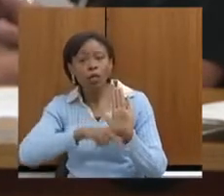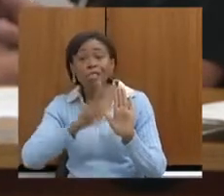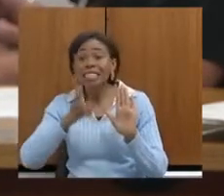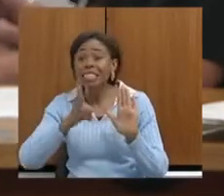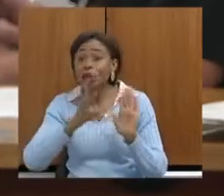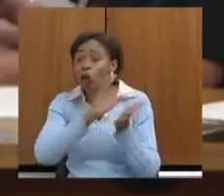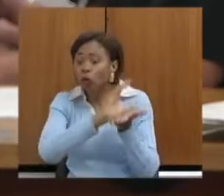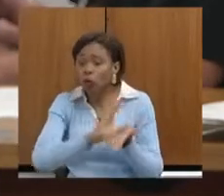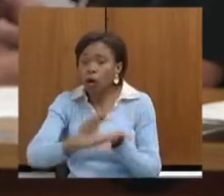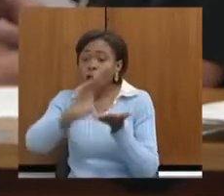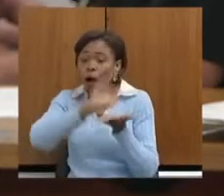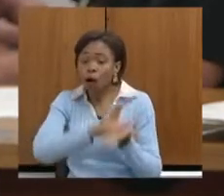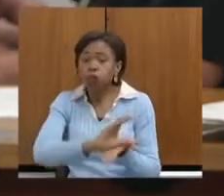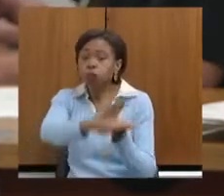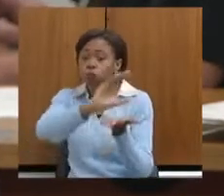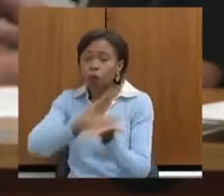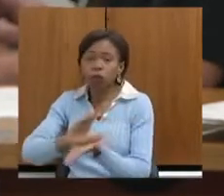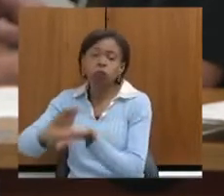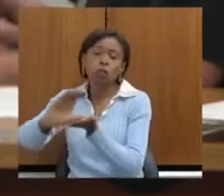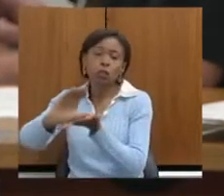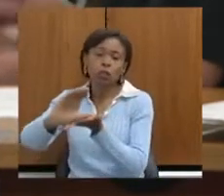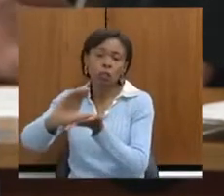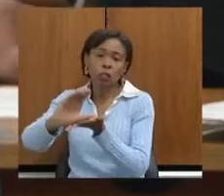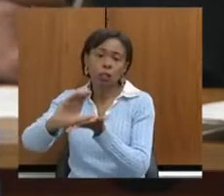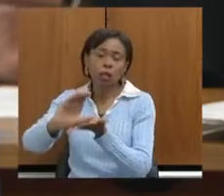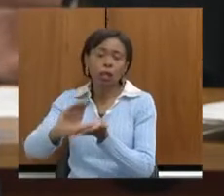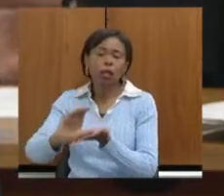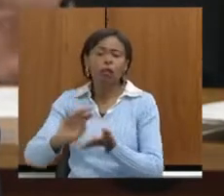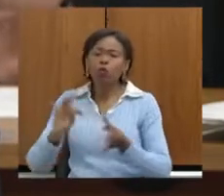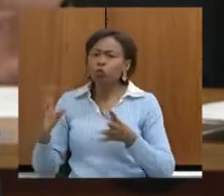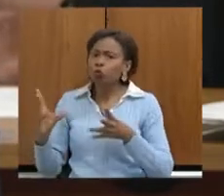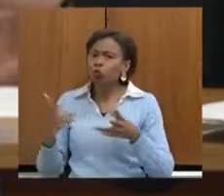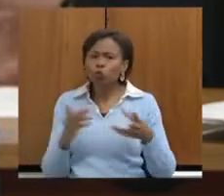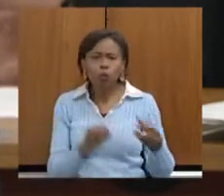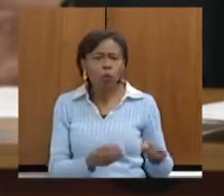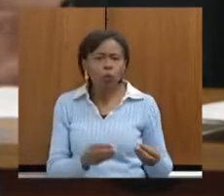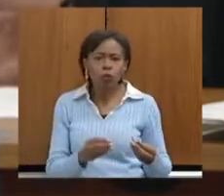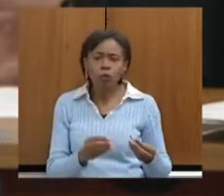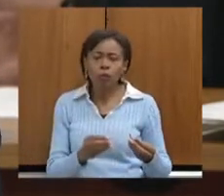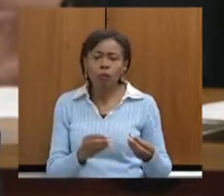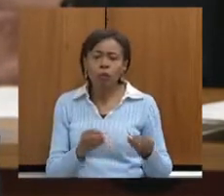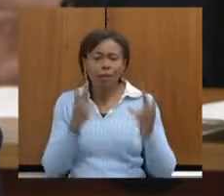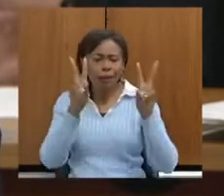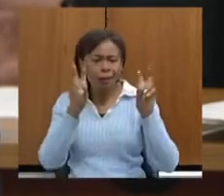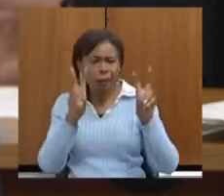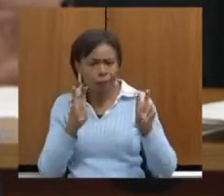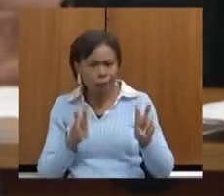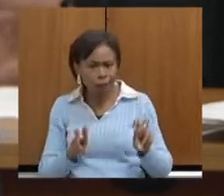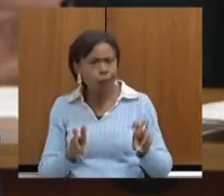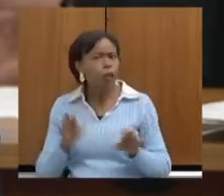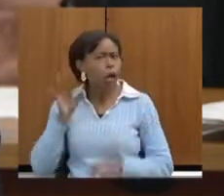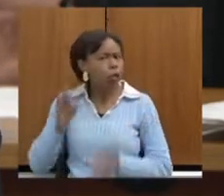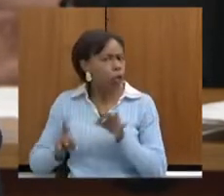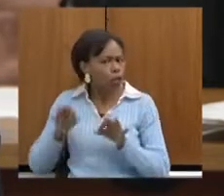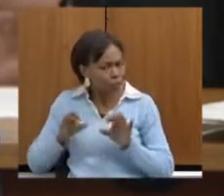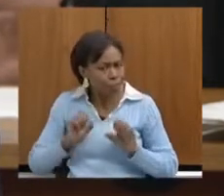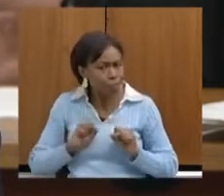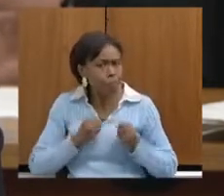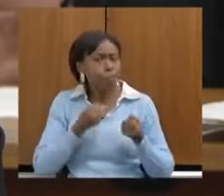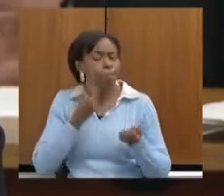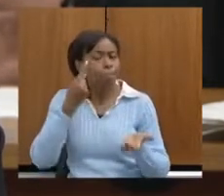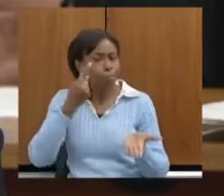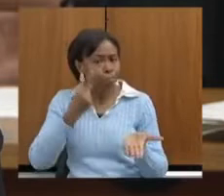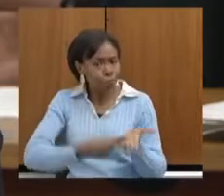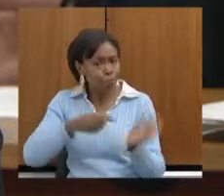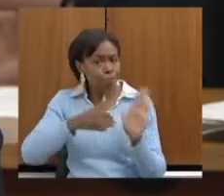renda todos esses pleitos legítimos estão sendo defendidos na mesa de repactuação